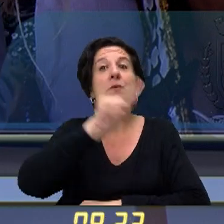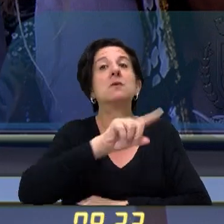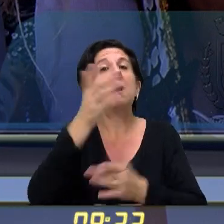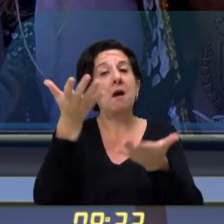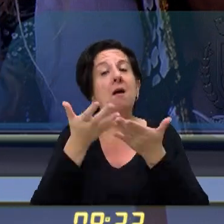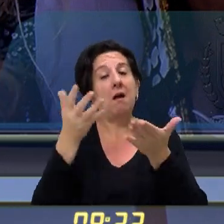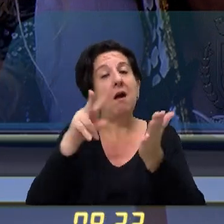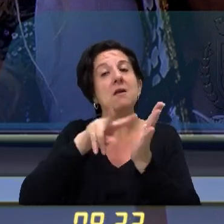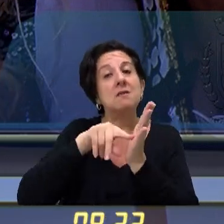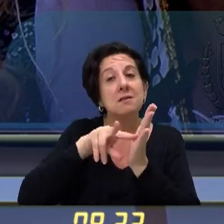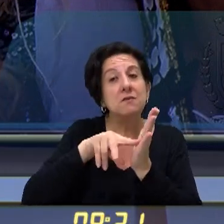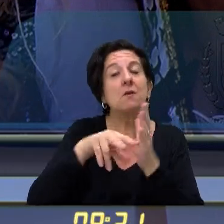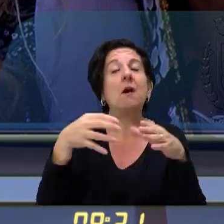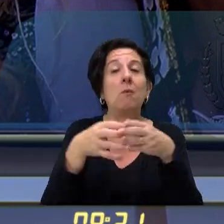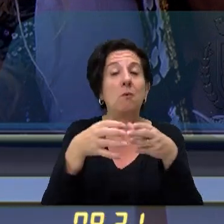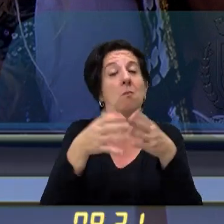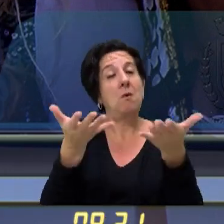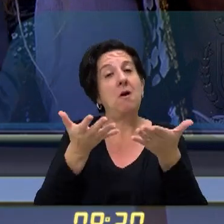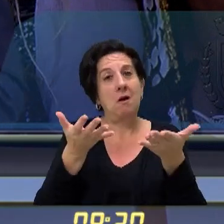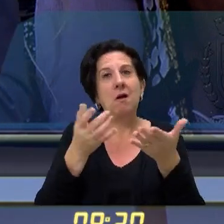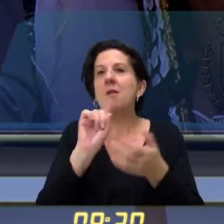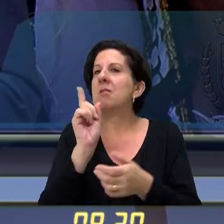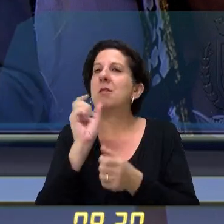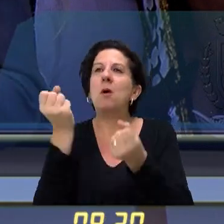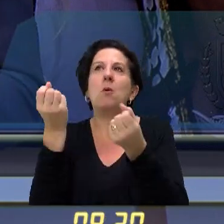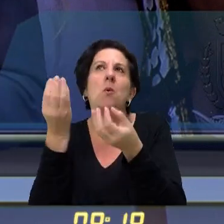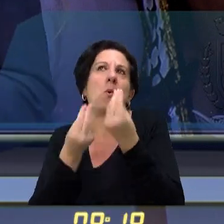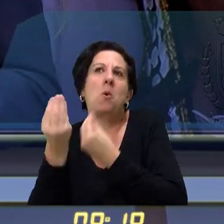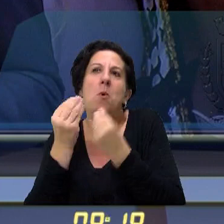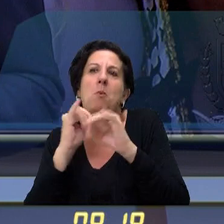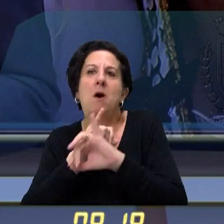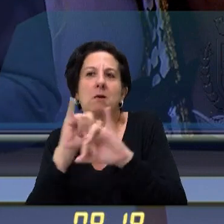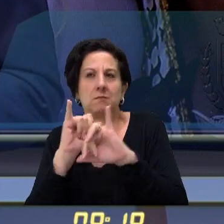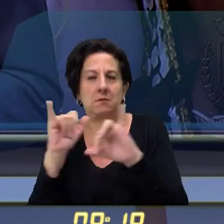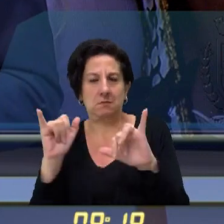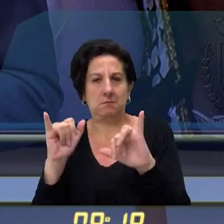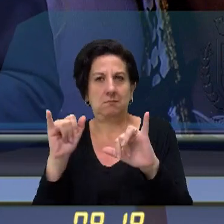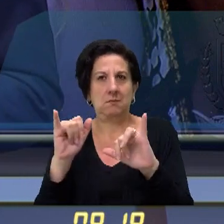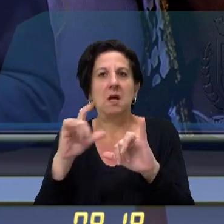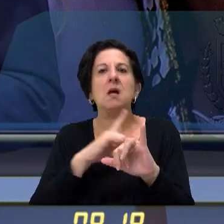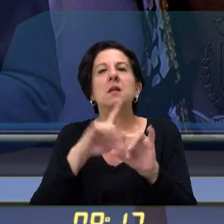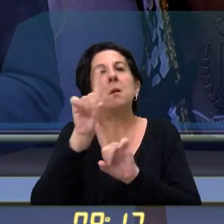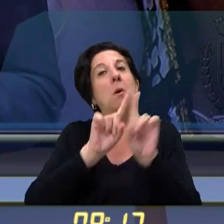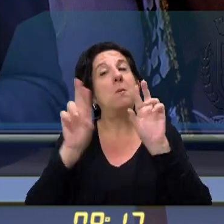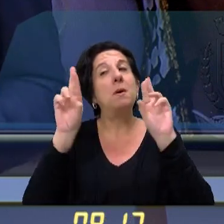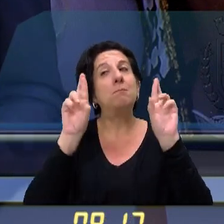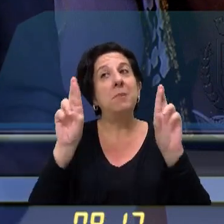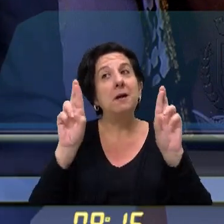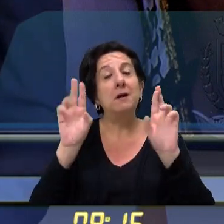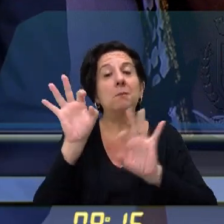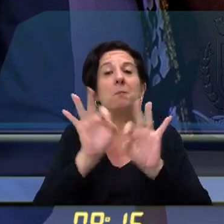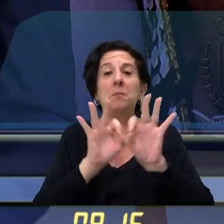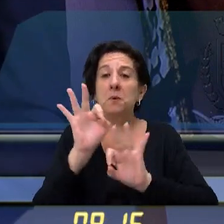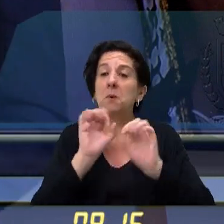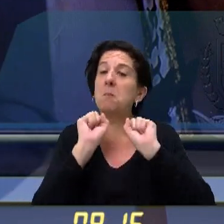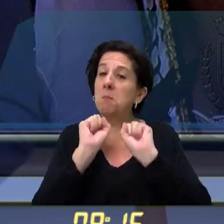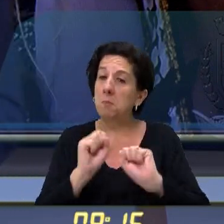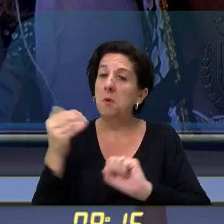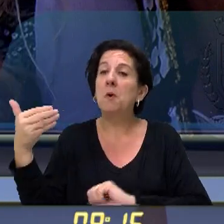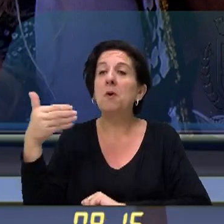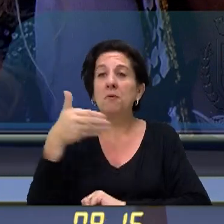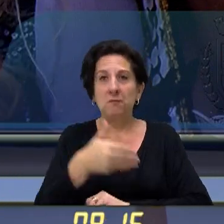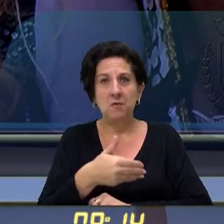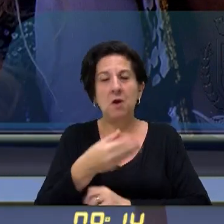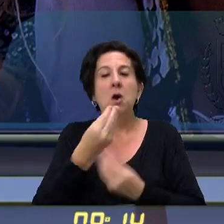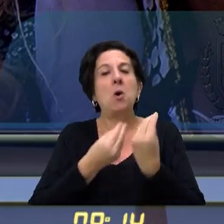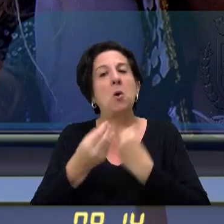do sindicato da categoria e não como foi anunciado. Então, nós temos algumas esperanças ainda que o projeto possa vir de